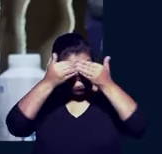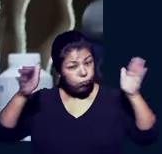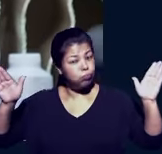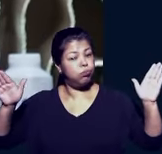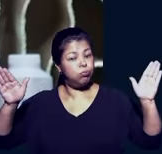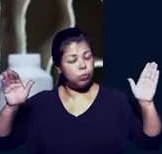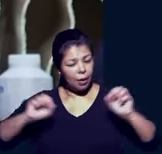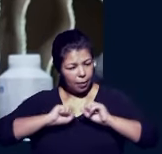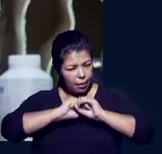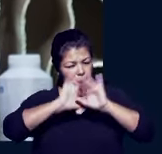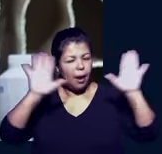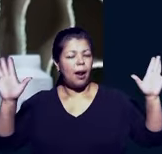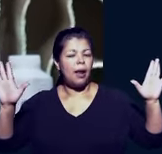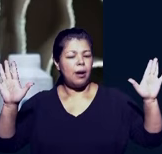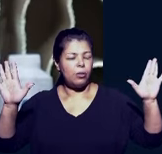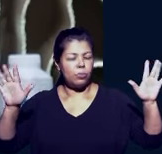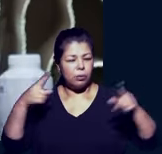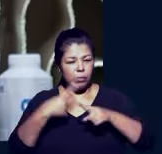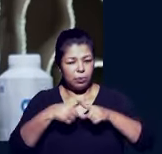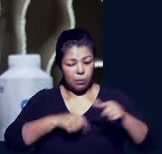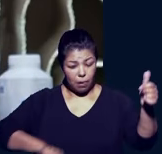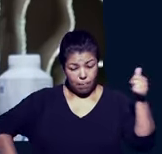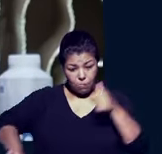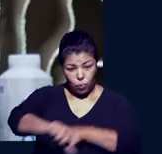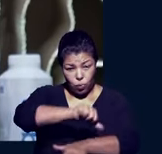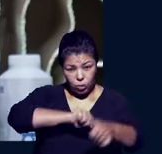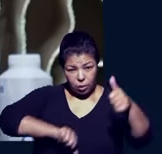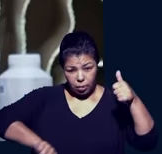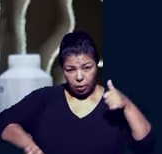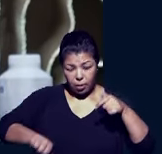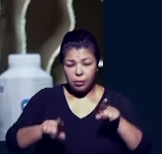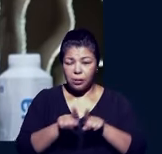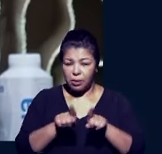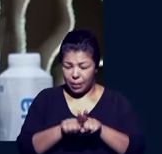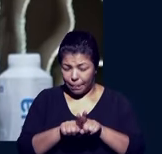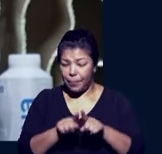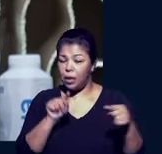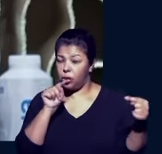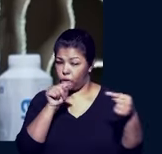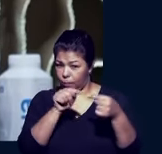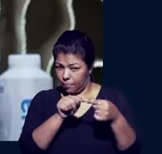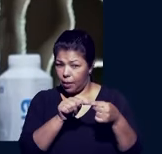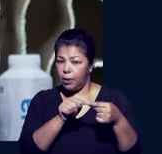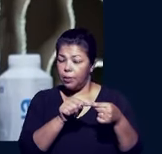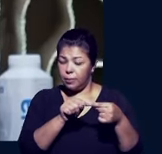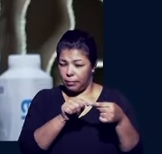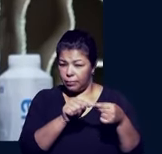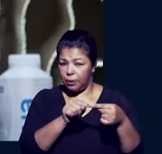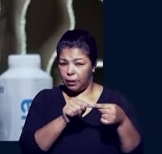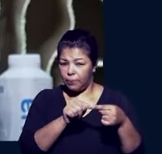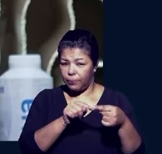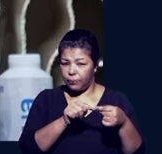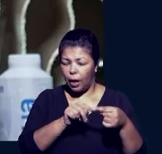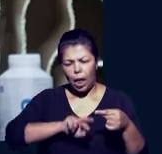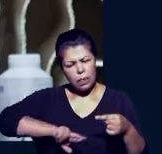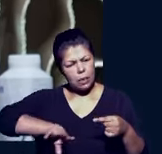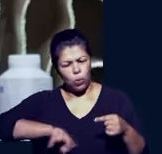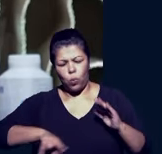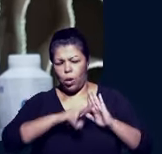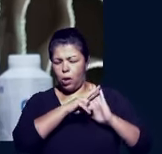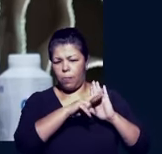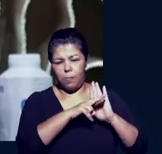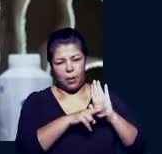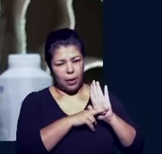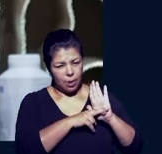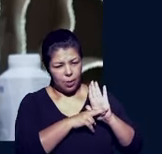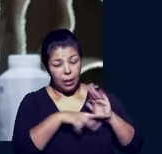que uma eventual mudança de patamar de meta que não seja uma regra que isto